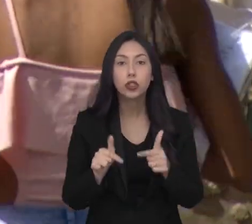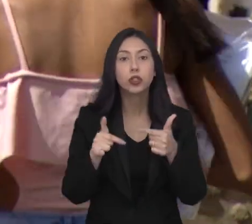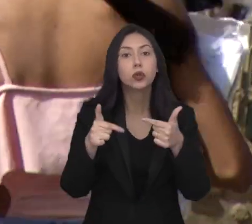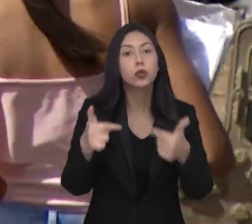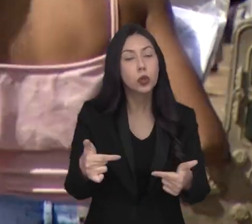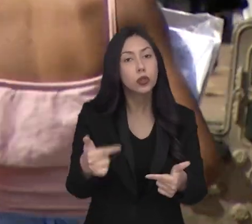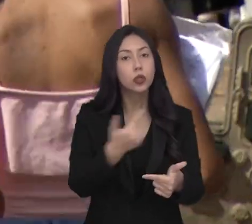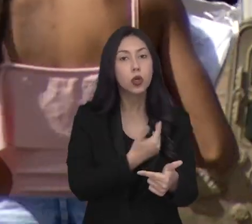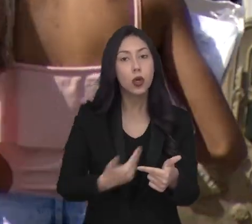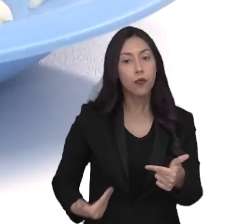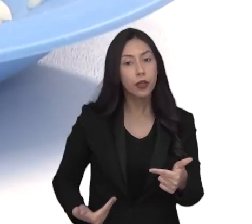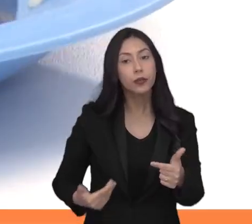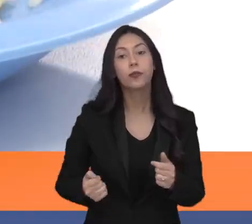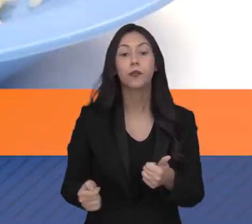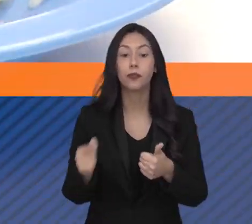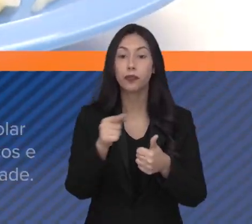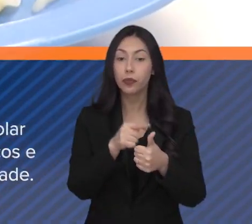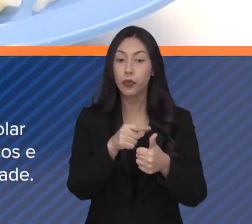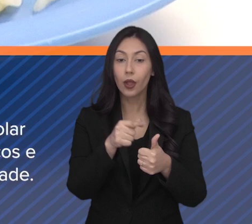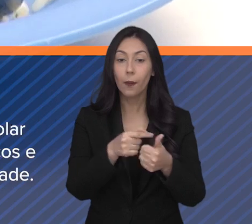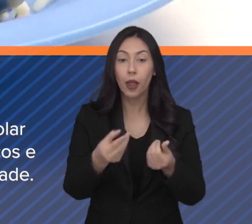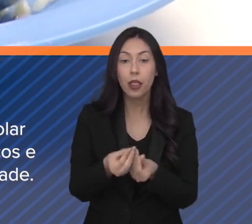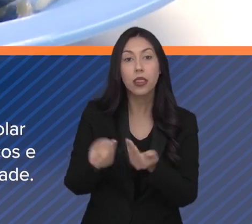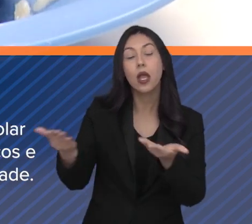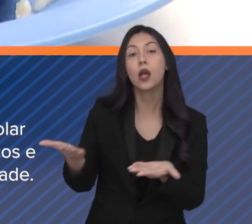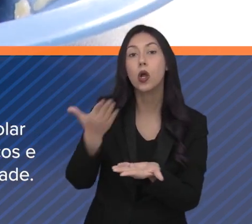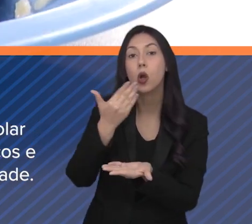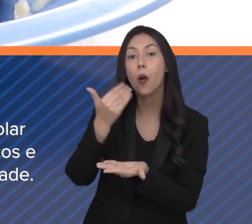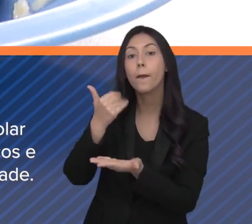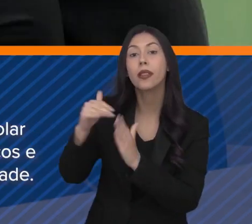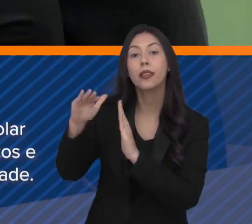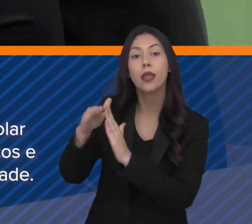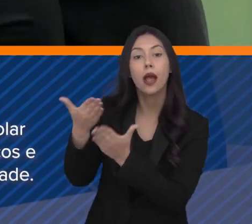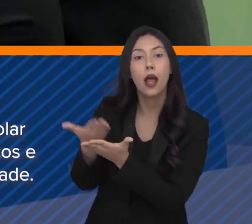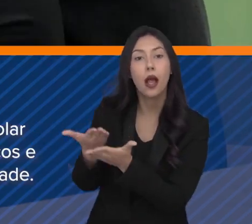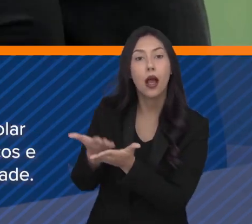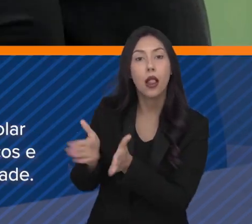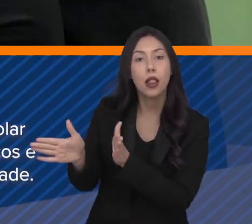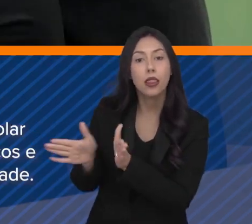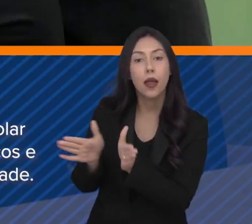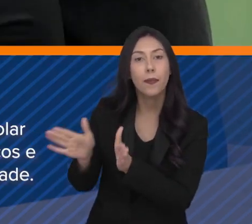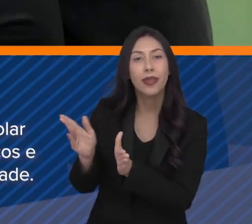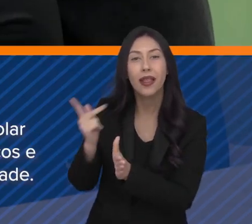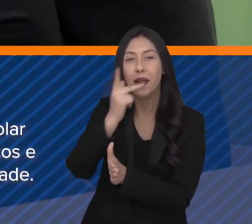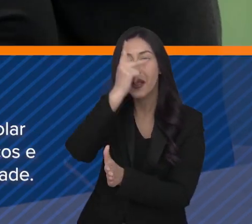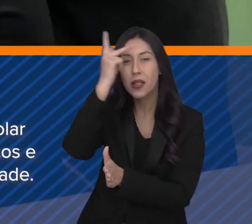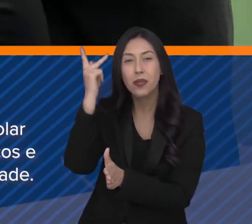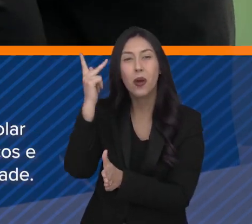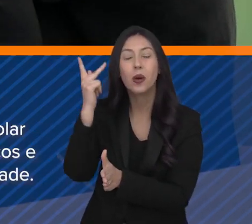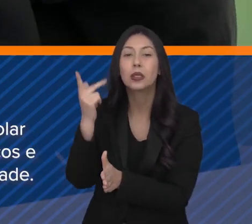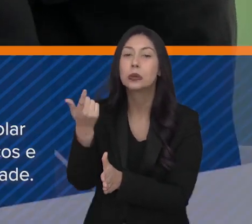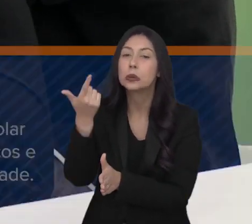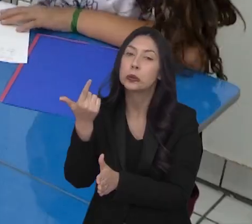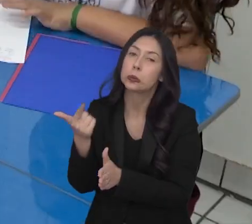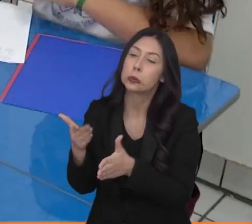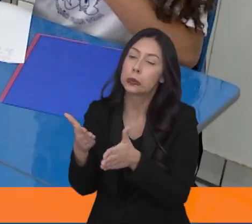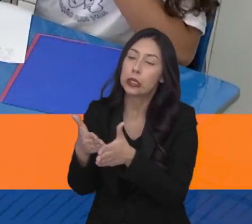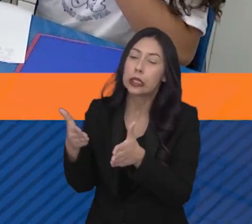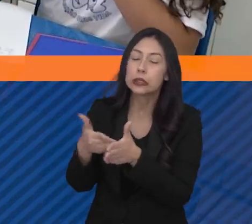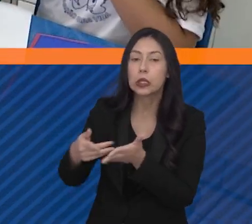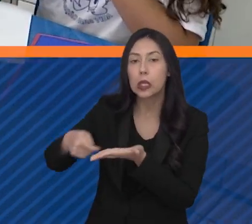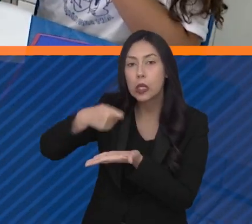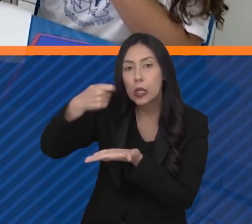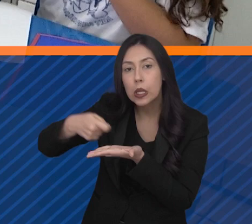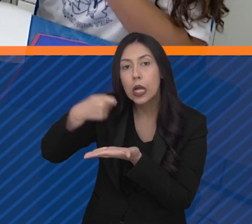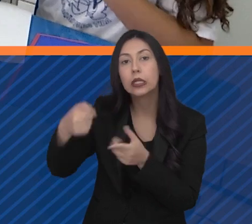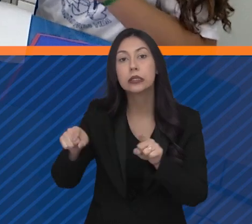políticas públicas municipais. Uma para o fornecimento de merenda escolar adaptada para alunos com limitações alimentares e outra